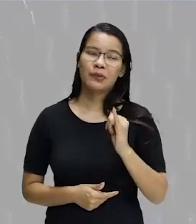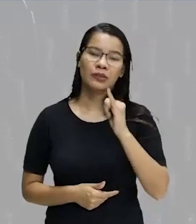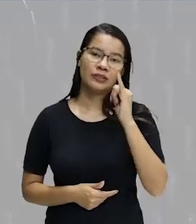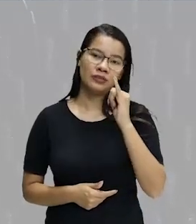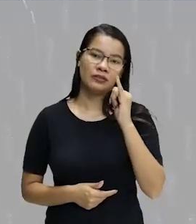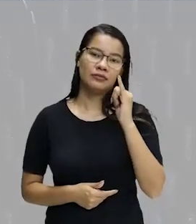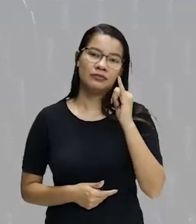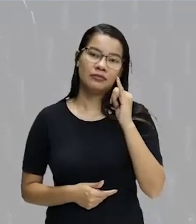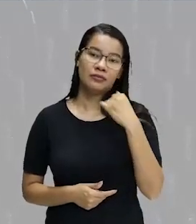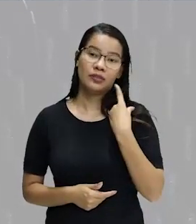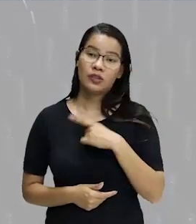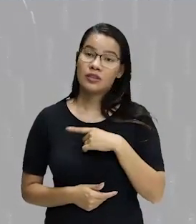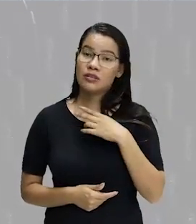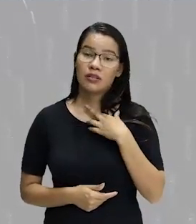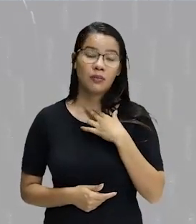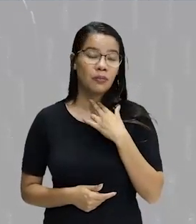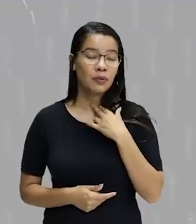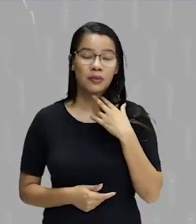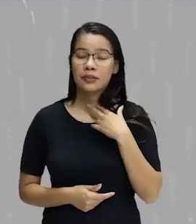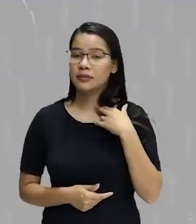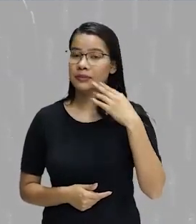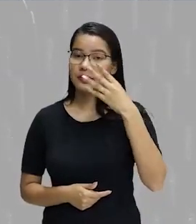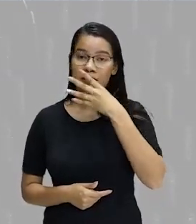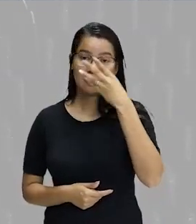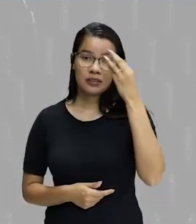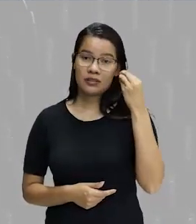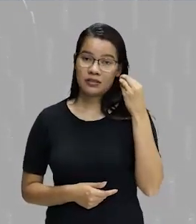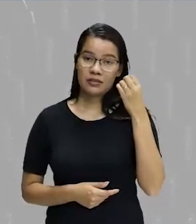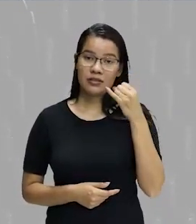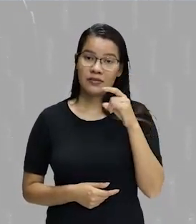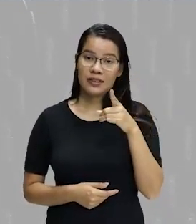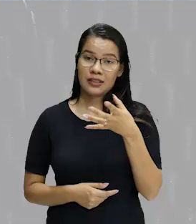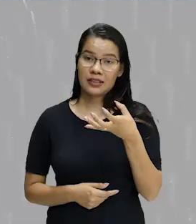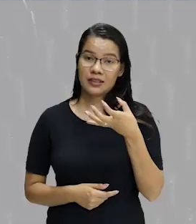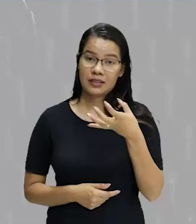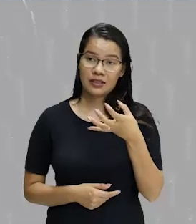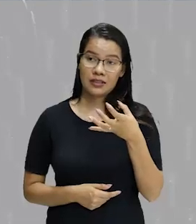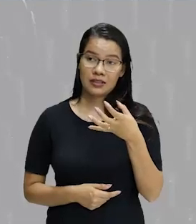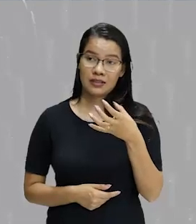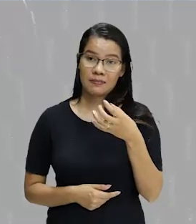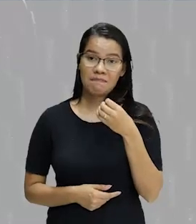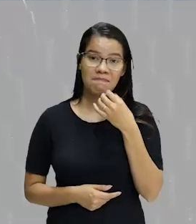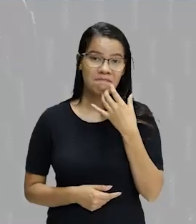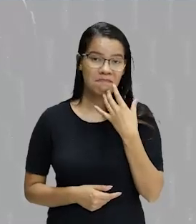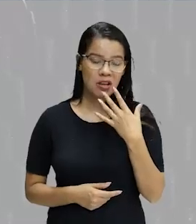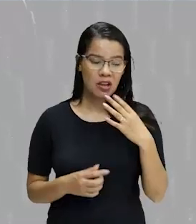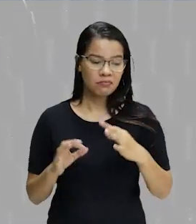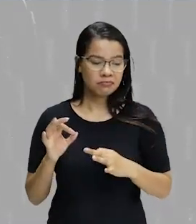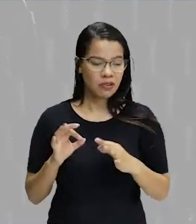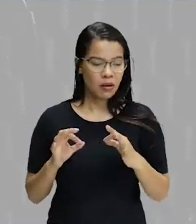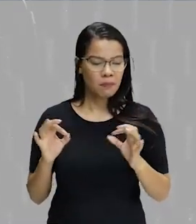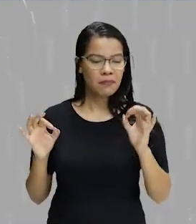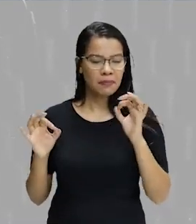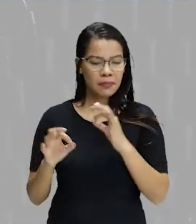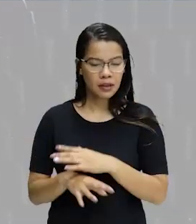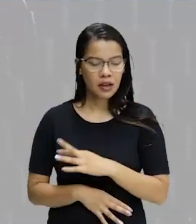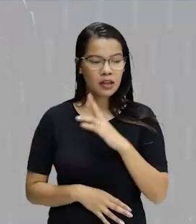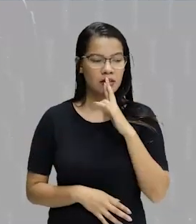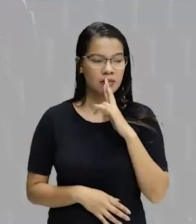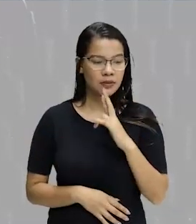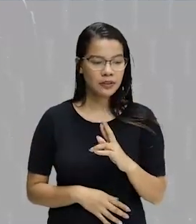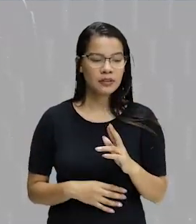importante, certo? A gente não pode esquecer. E se você quiser estar bem preparado para resolver as questões